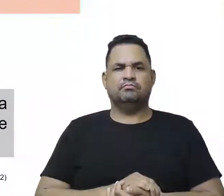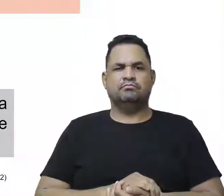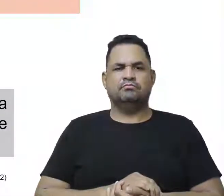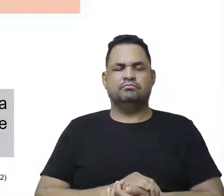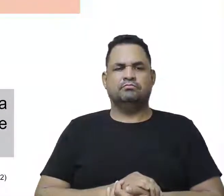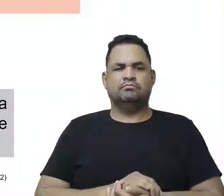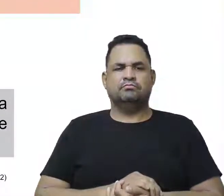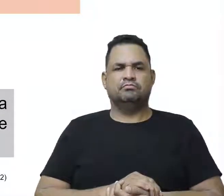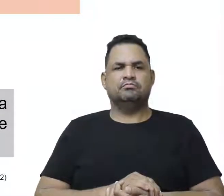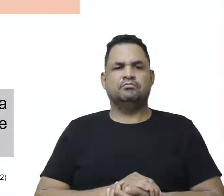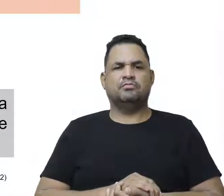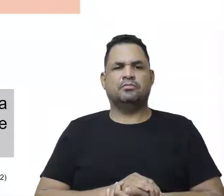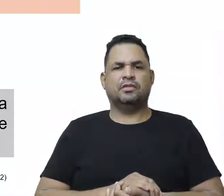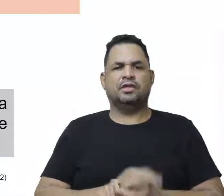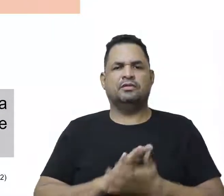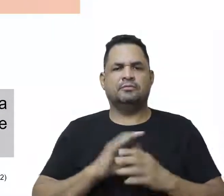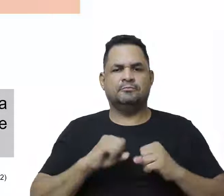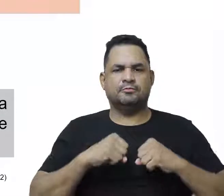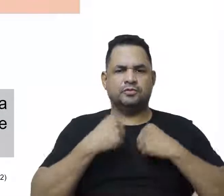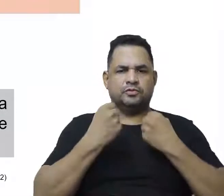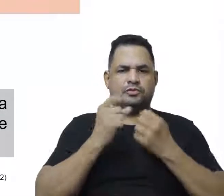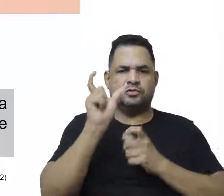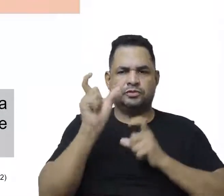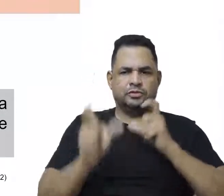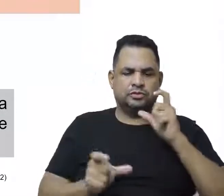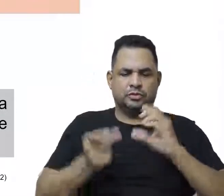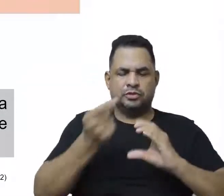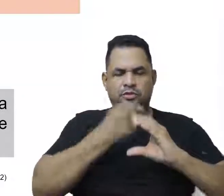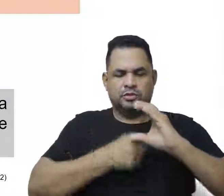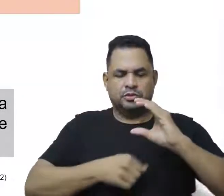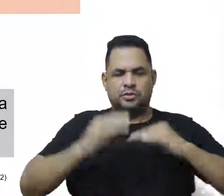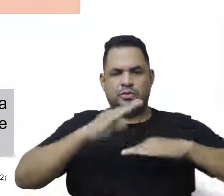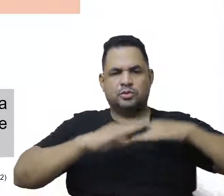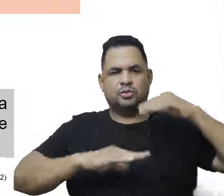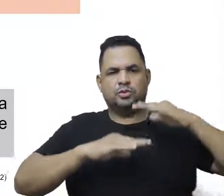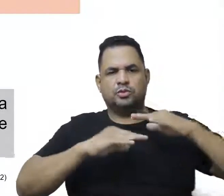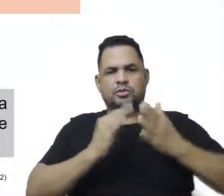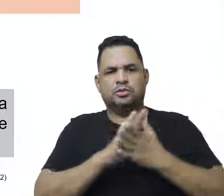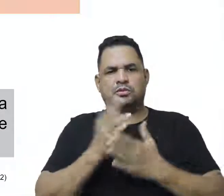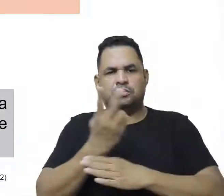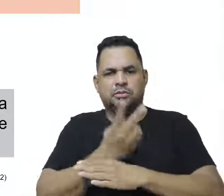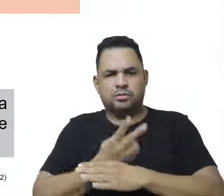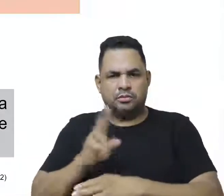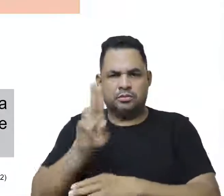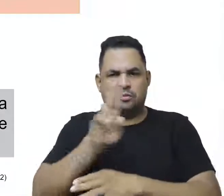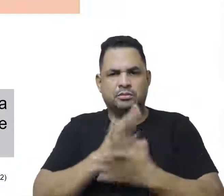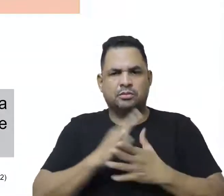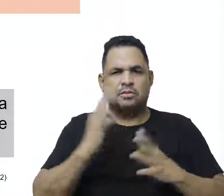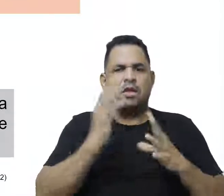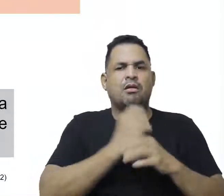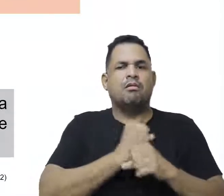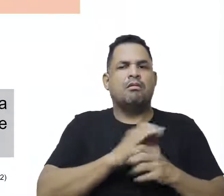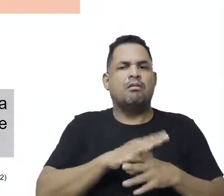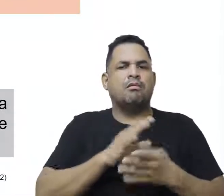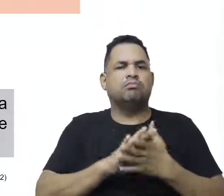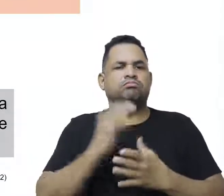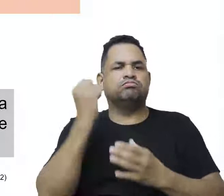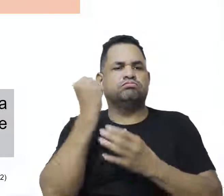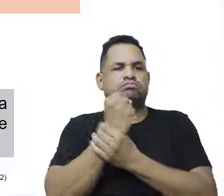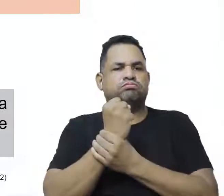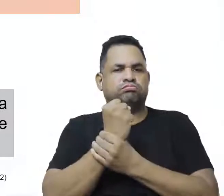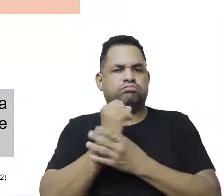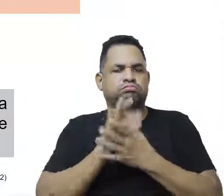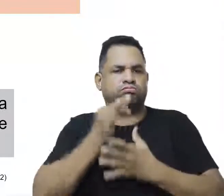bom então ele enfatizou esforço individual dos capitalistas que procuravam utilizar o cálculo racional para